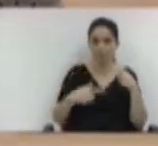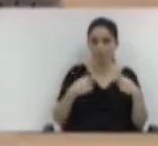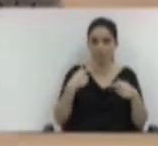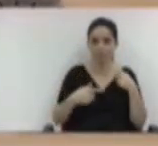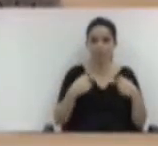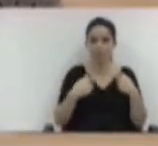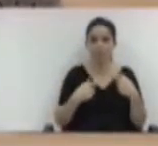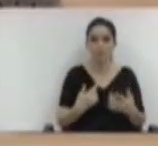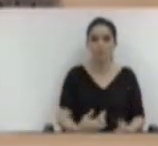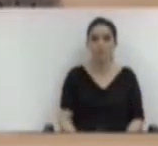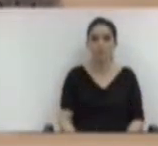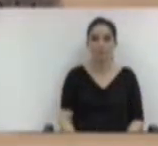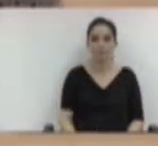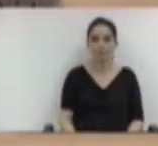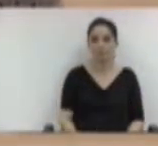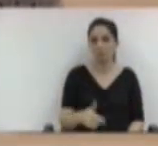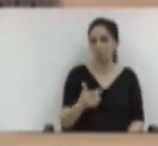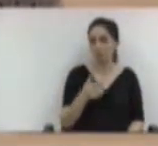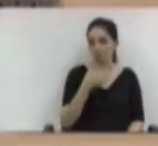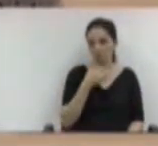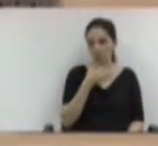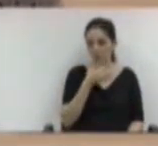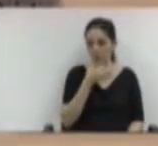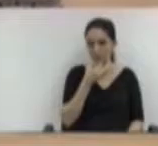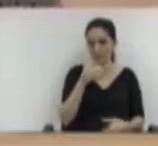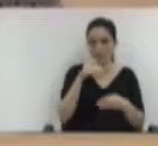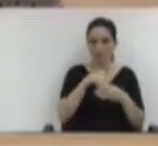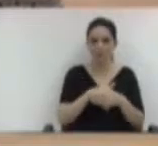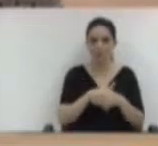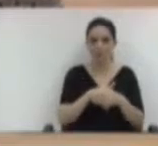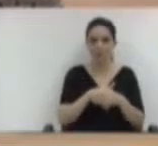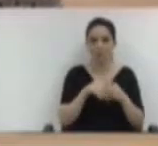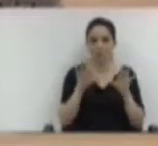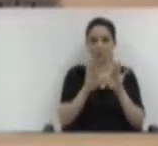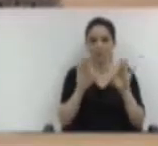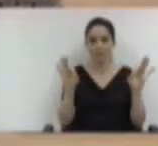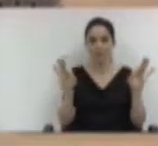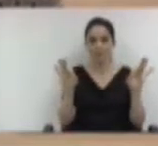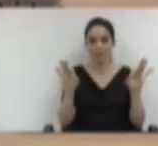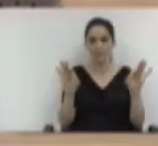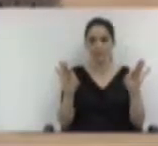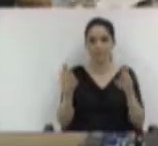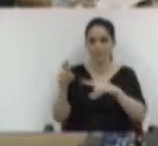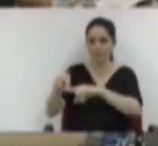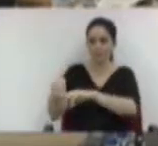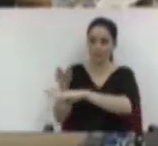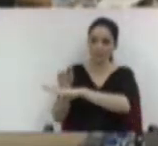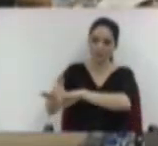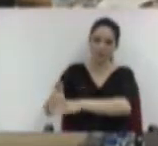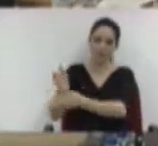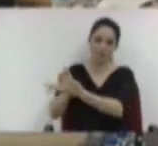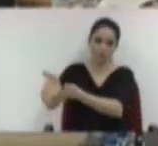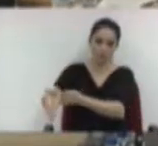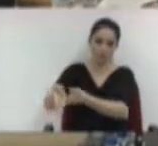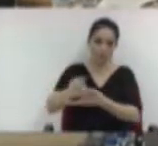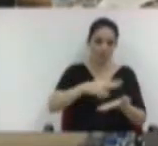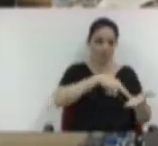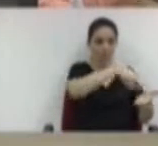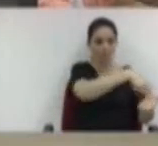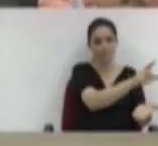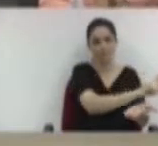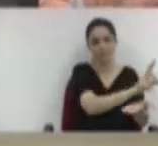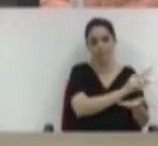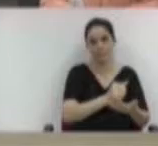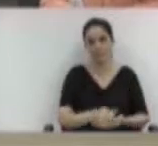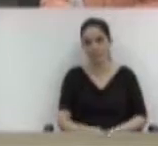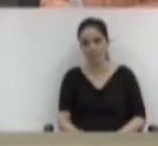discussão. Não havendo quem queira discutir, vai à votação, e a votação é simbólica. Os sentados aprovam e os de pé